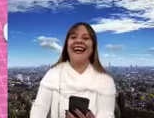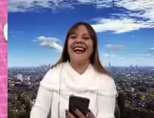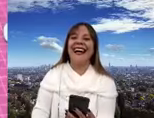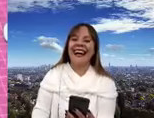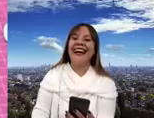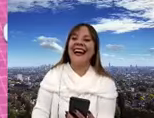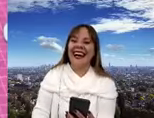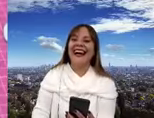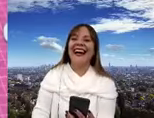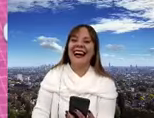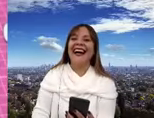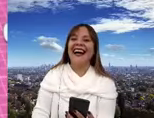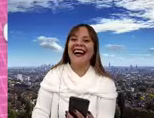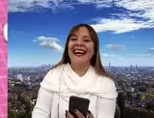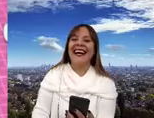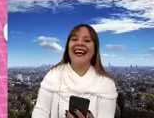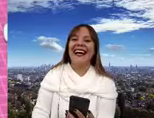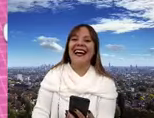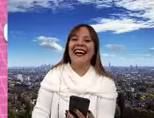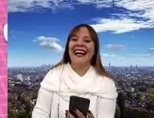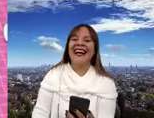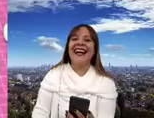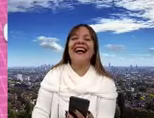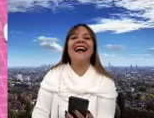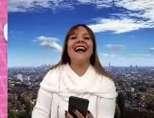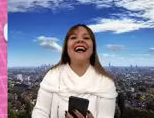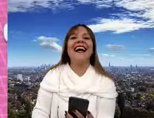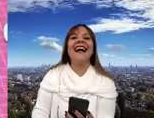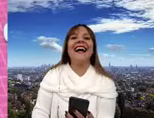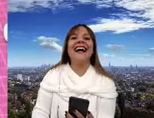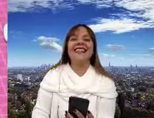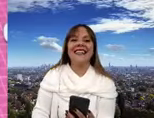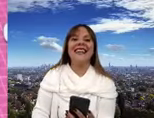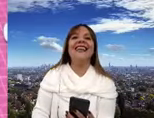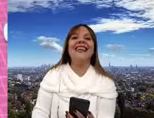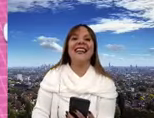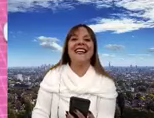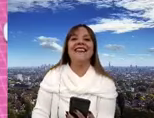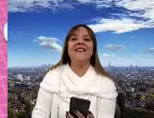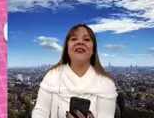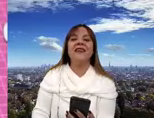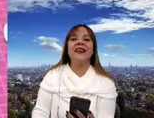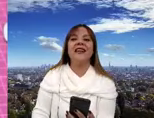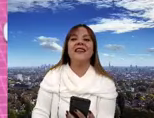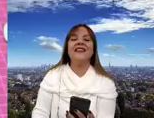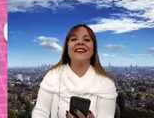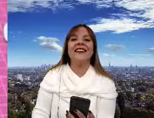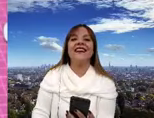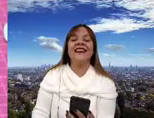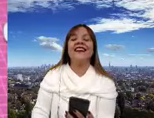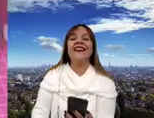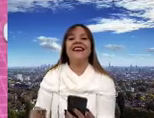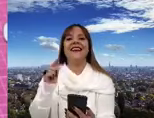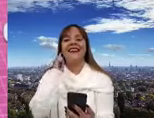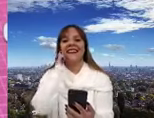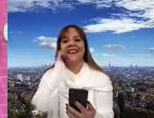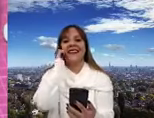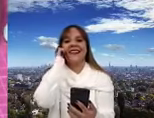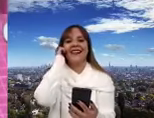Você vê que sai uns negocinho, né? Olha lá, marcou a boca, tá vendo? Sim, Aí, perfeito. feito isso, que a Ah. gente faz